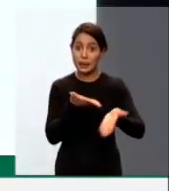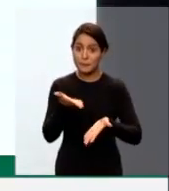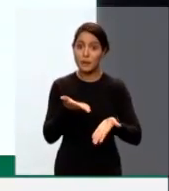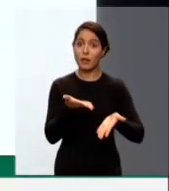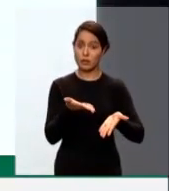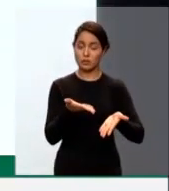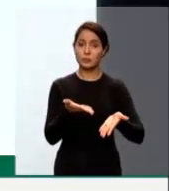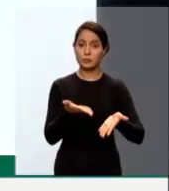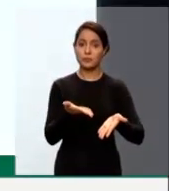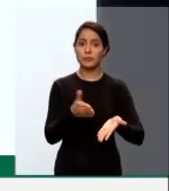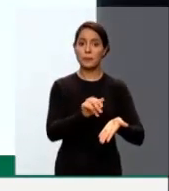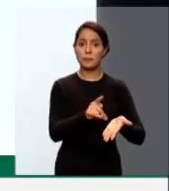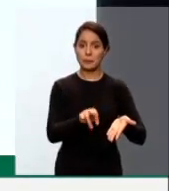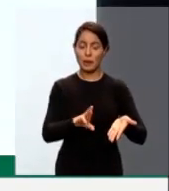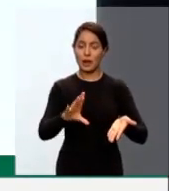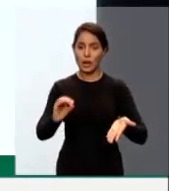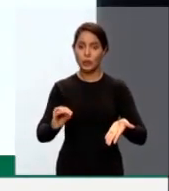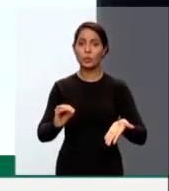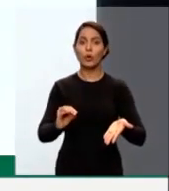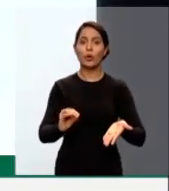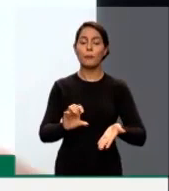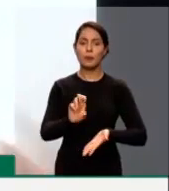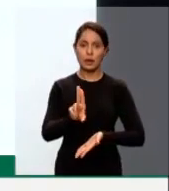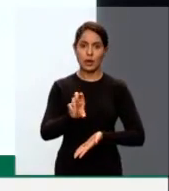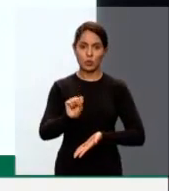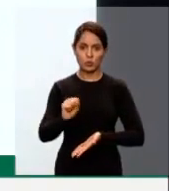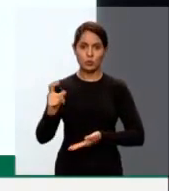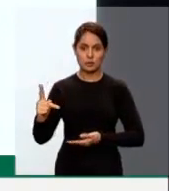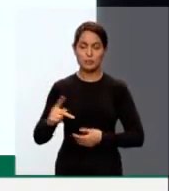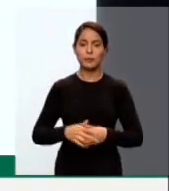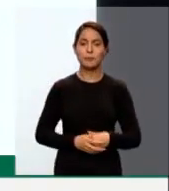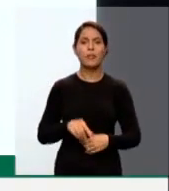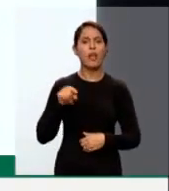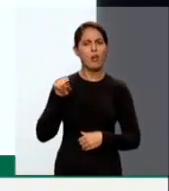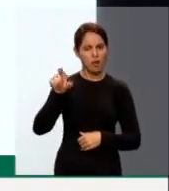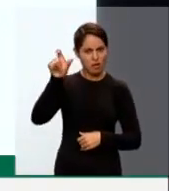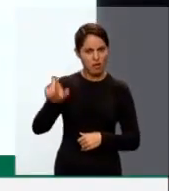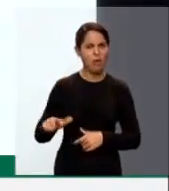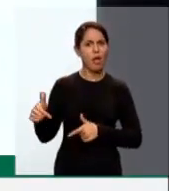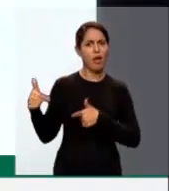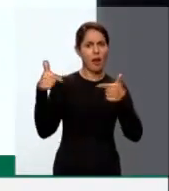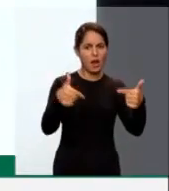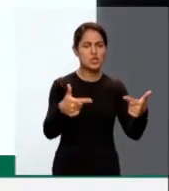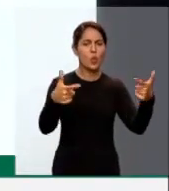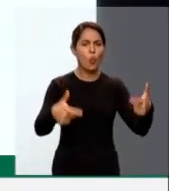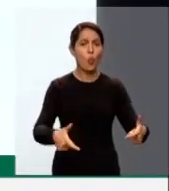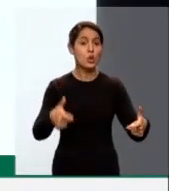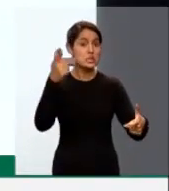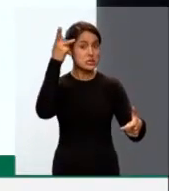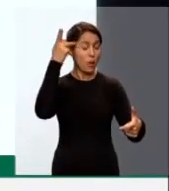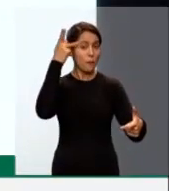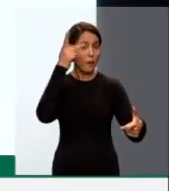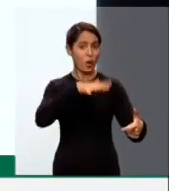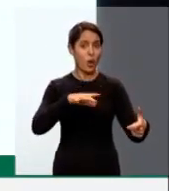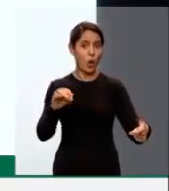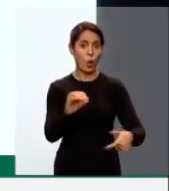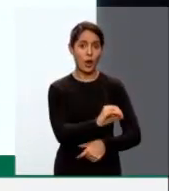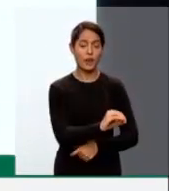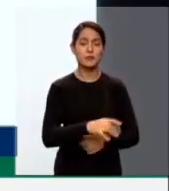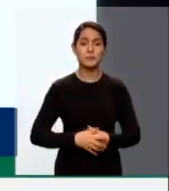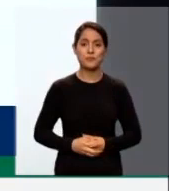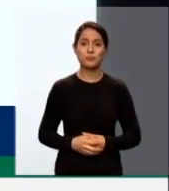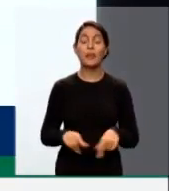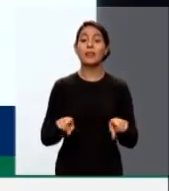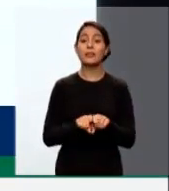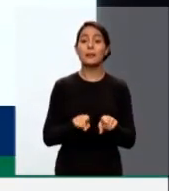pela Faculdade de Medicina da USP, tendo atuado na atenção primária da Zona Oeste de São Paulo. Maria da